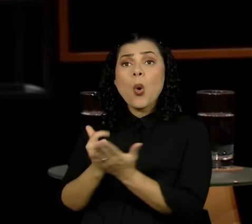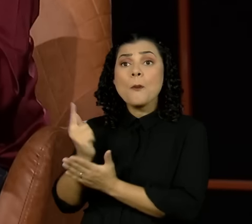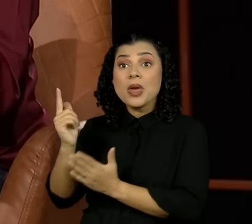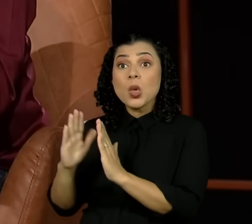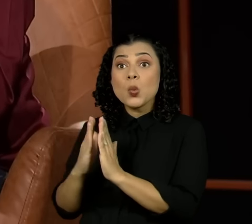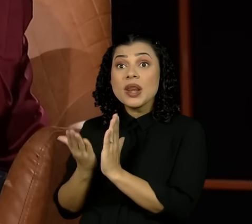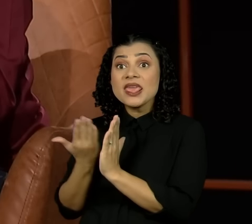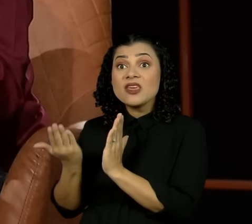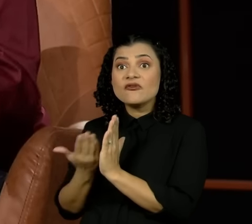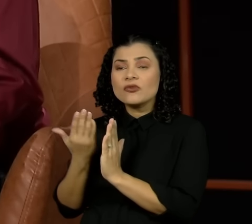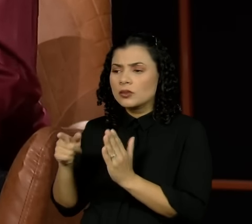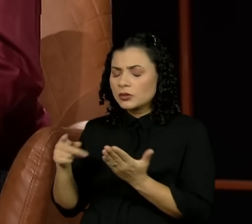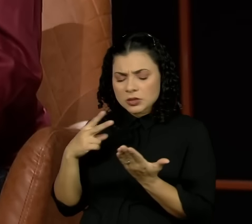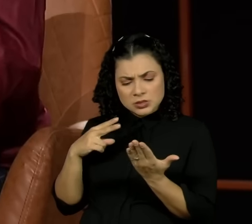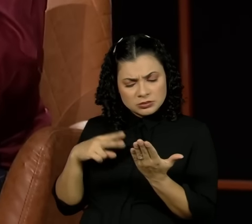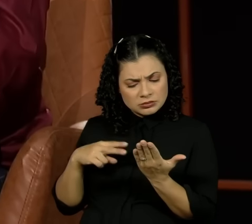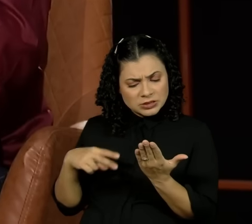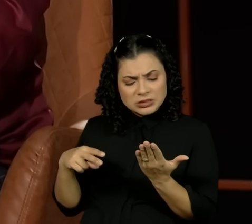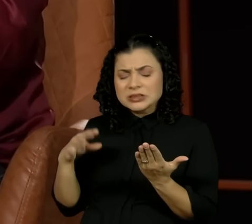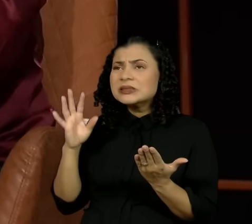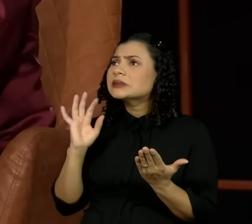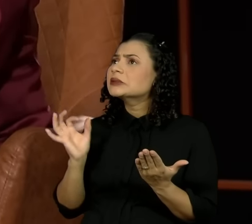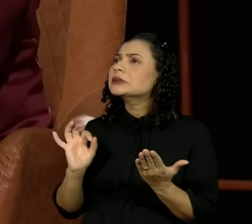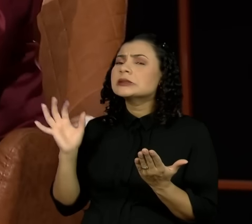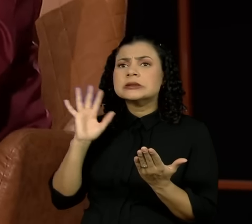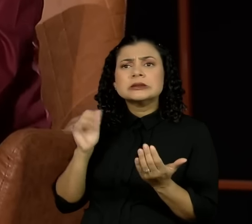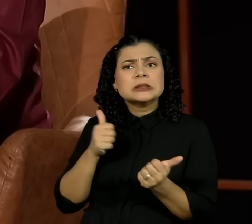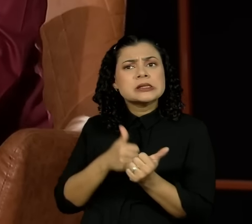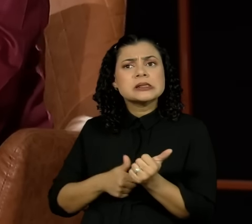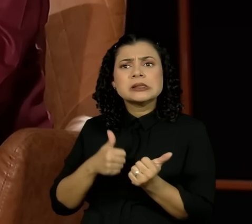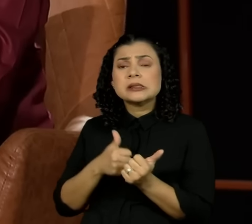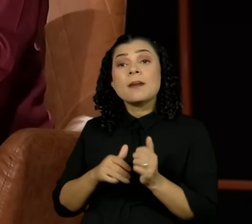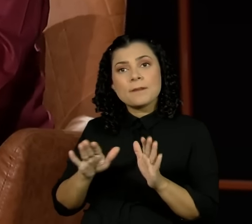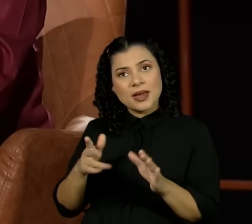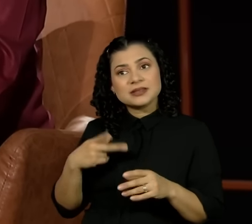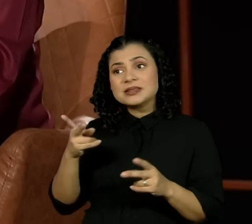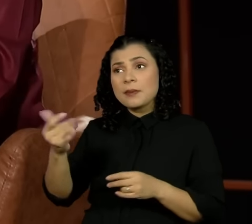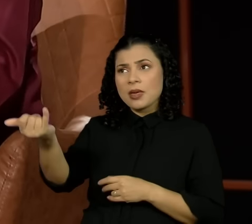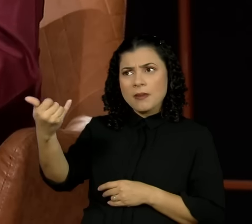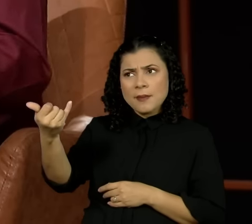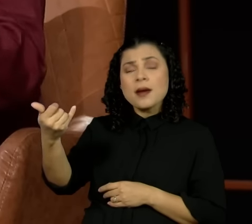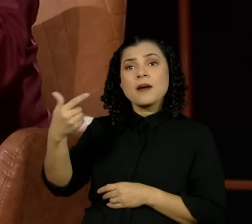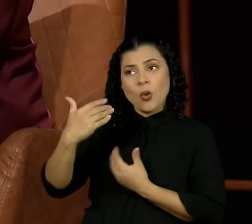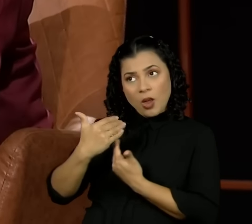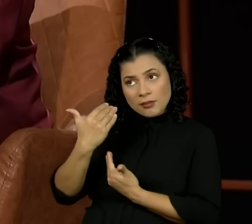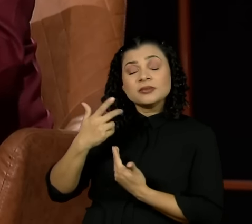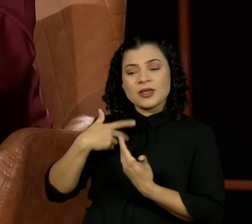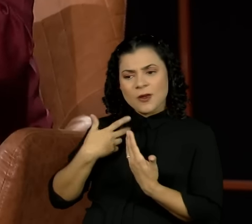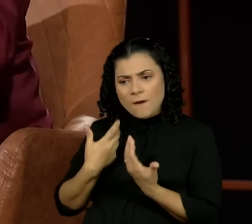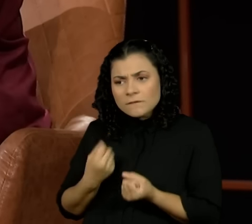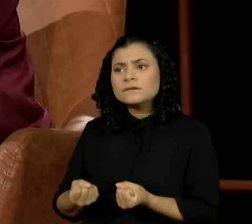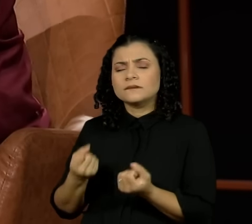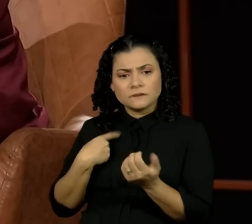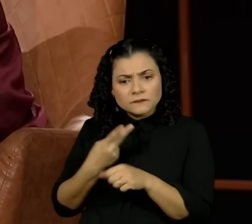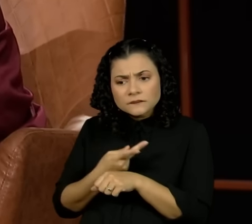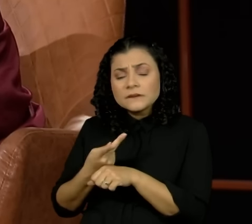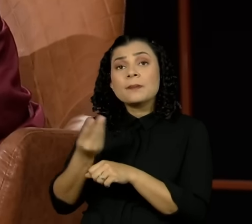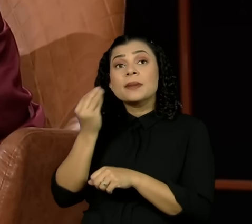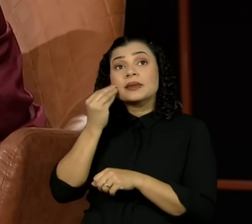sabia que língua eu estava lendo aquilo. Mas a gente ia atrás. Então, ela me ajudou a dar esse salto e me tornar